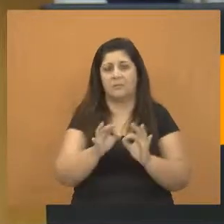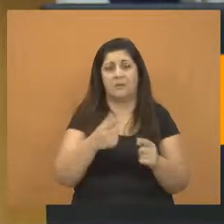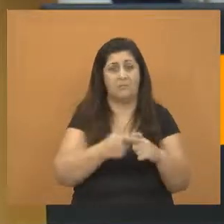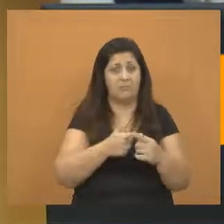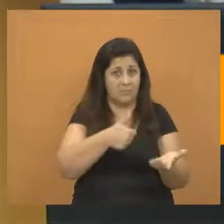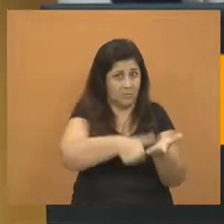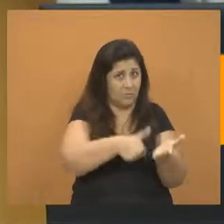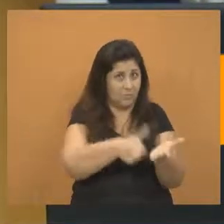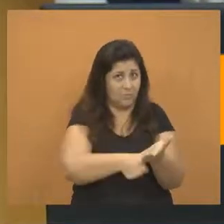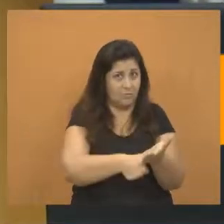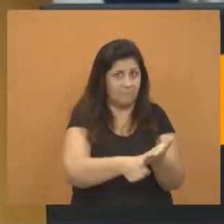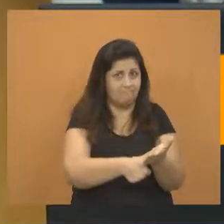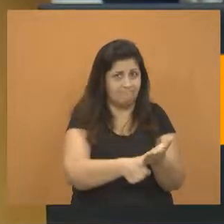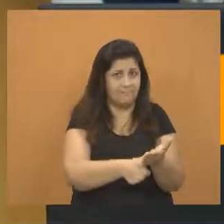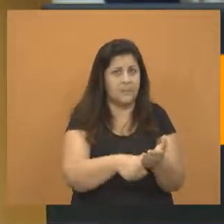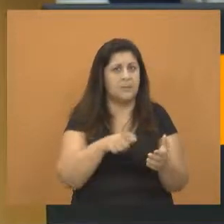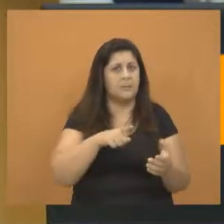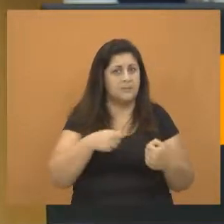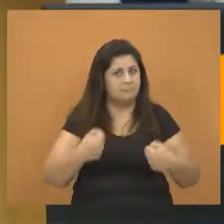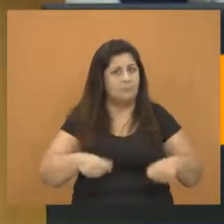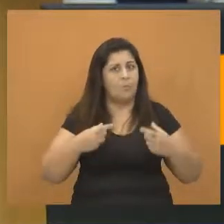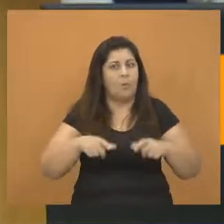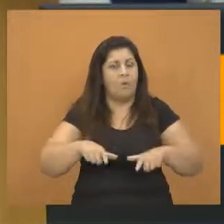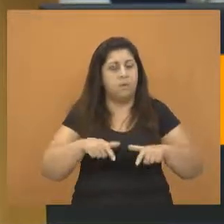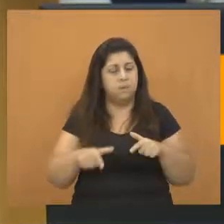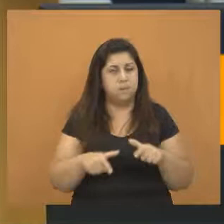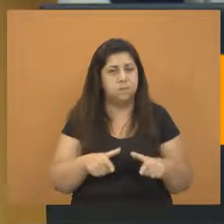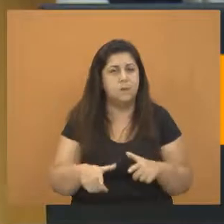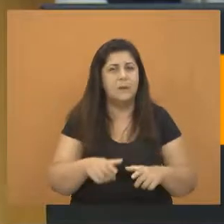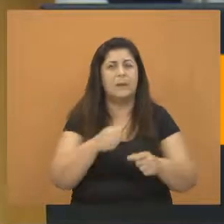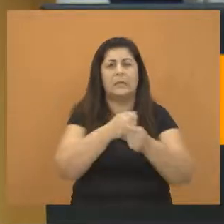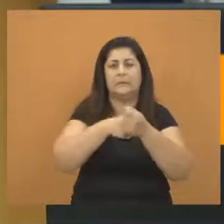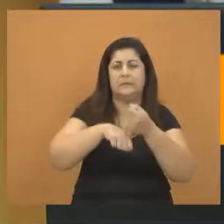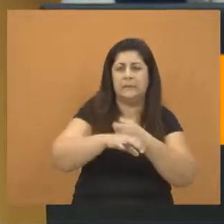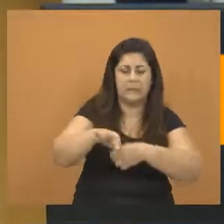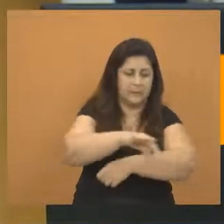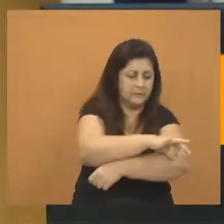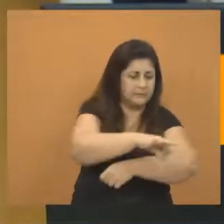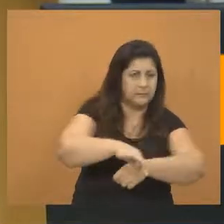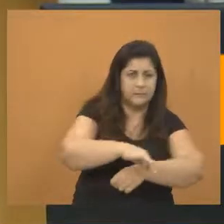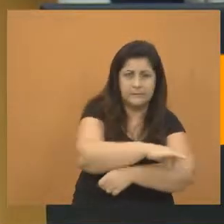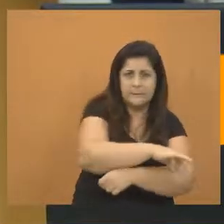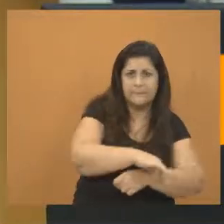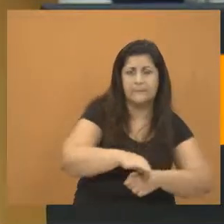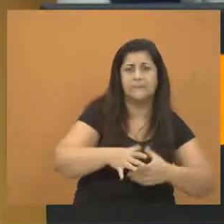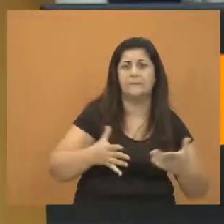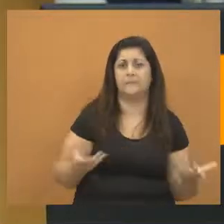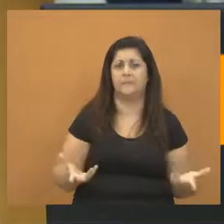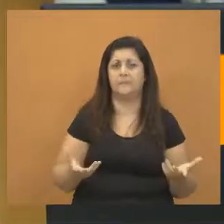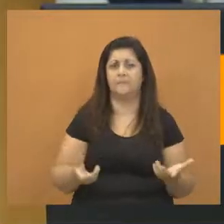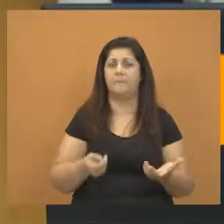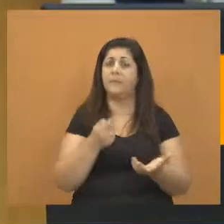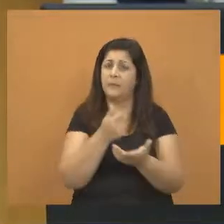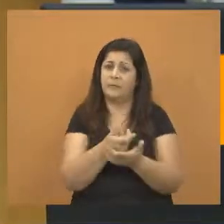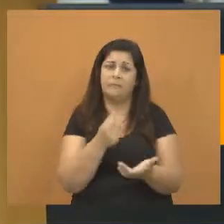tem um trabalho exaustivo, um trabalho social, de engenharia, né, de investimento em moradia. Então, não